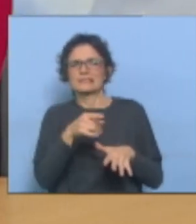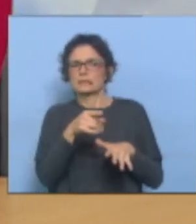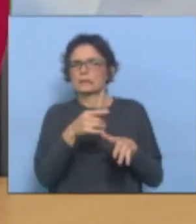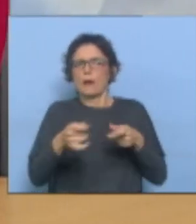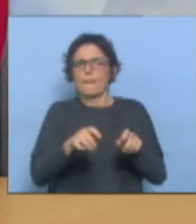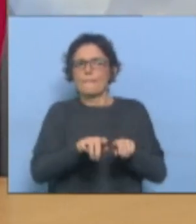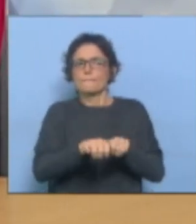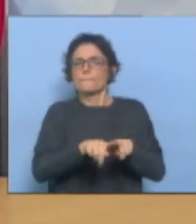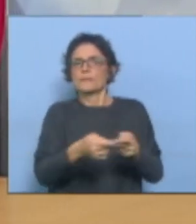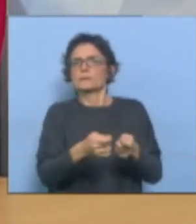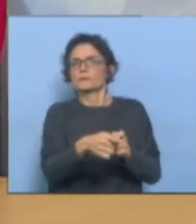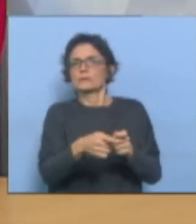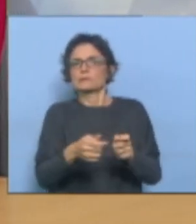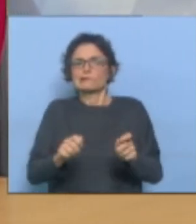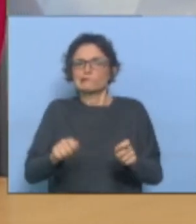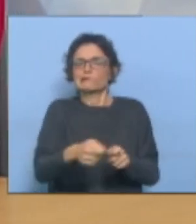quando há